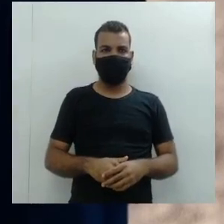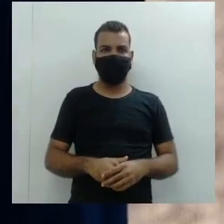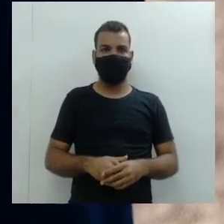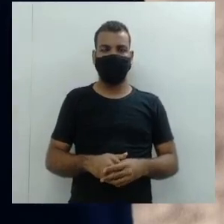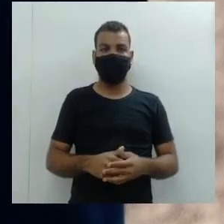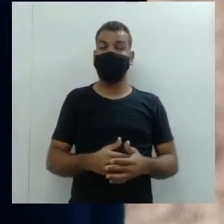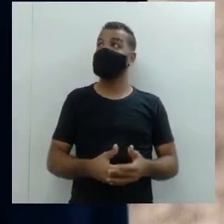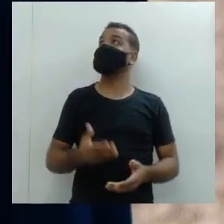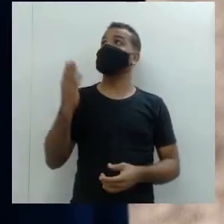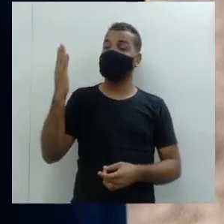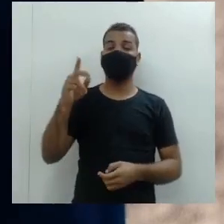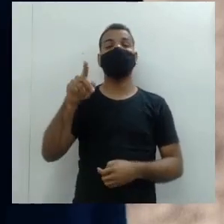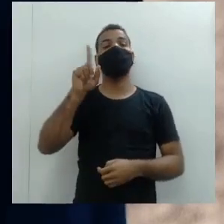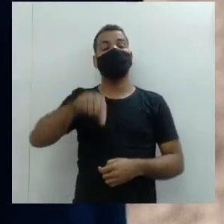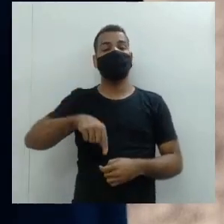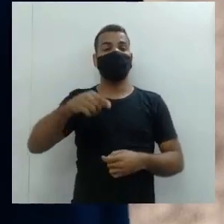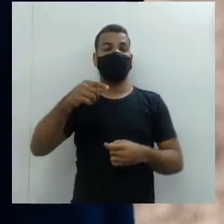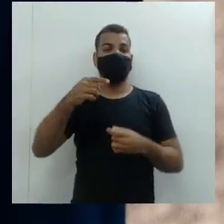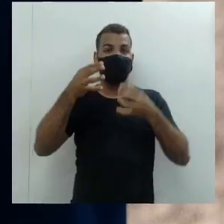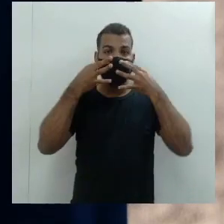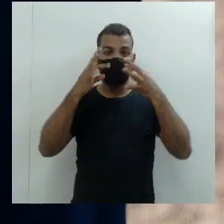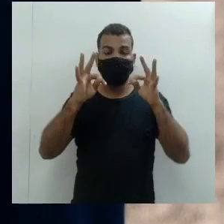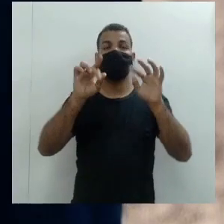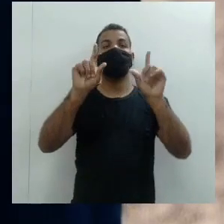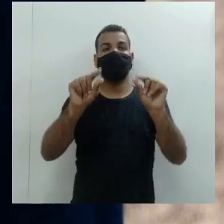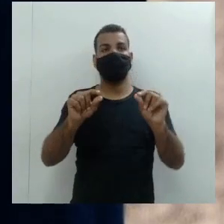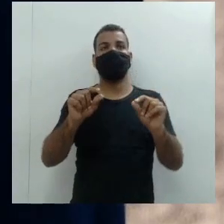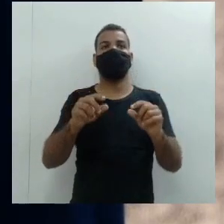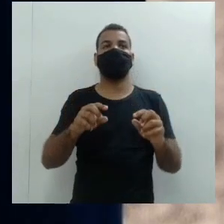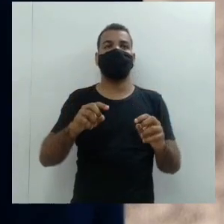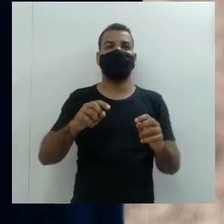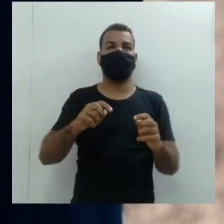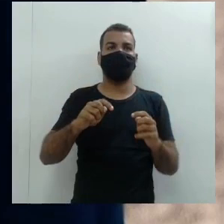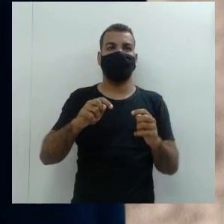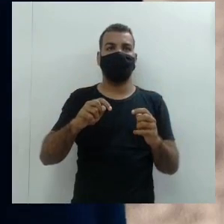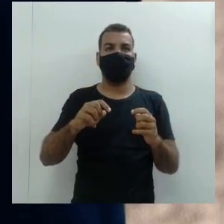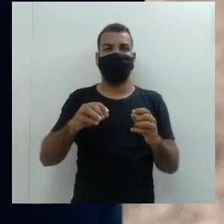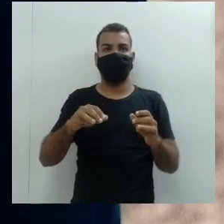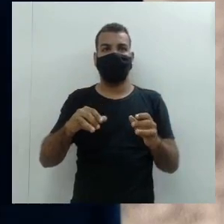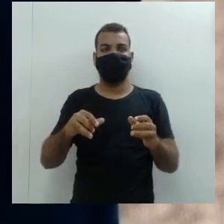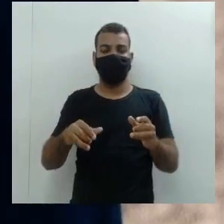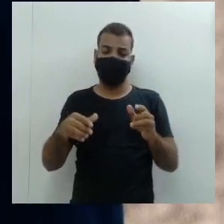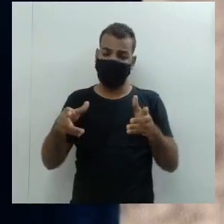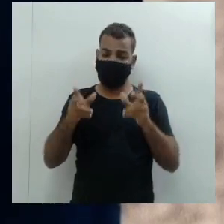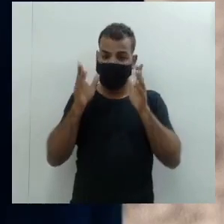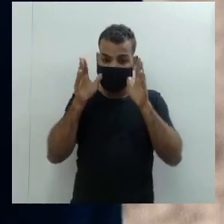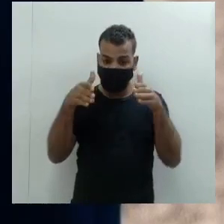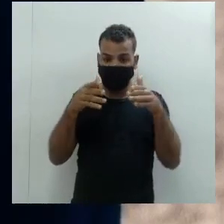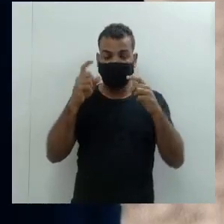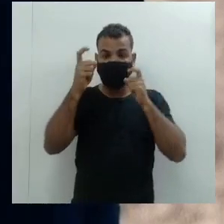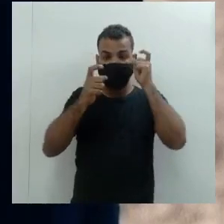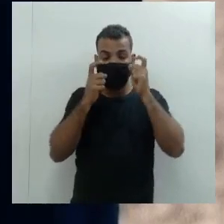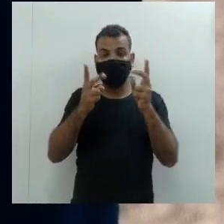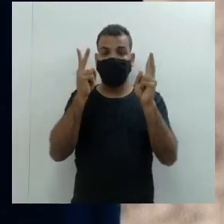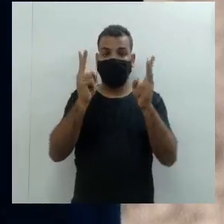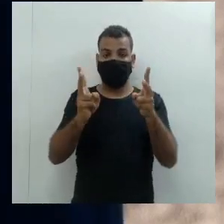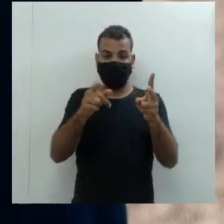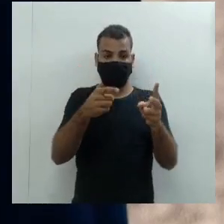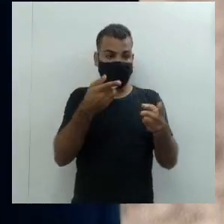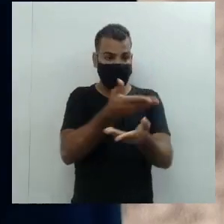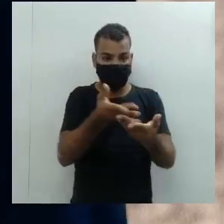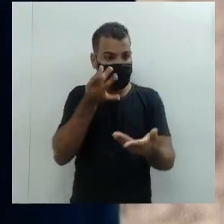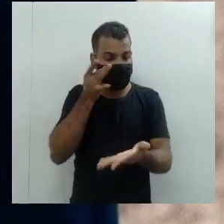Robson, não o encastelava, né? Pelo contrário, o colocava em constante preocupação com a realidade,